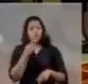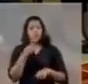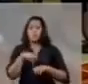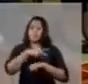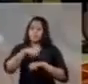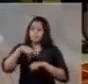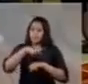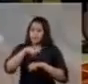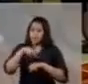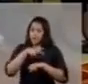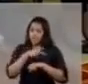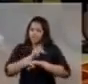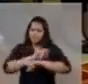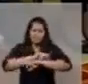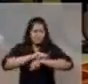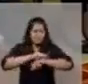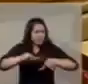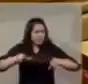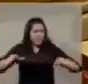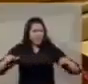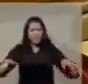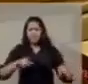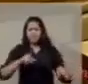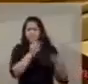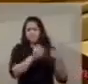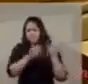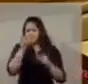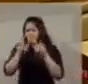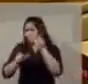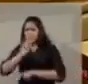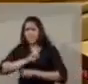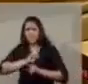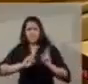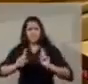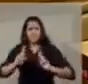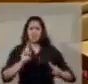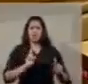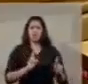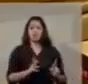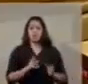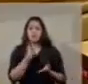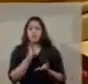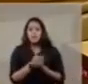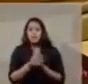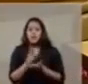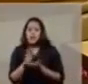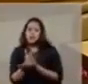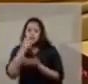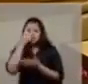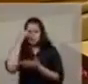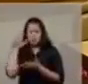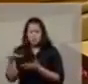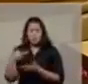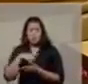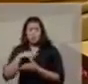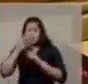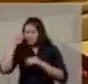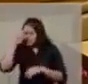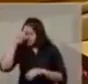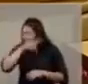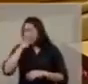país plural. Por mais que alguns segmentos tenham dificuldade com essa ideia, nós somos uma